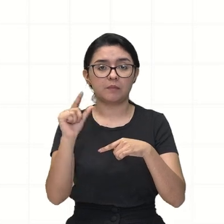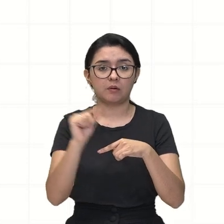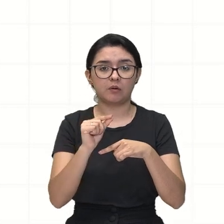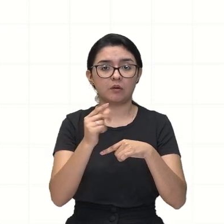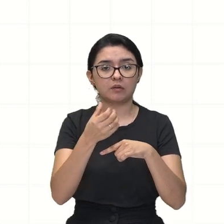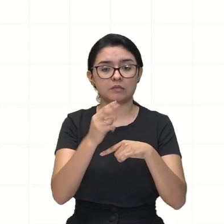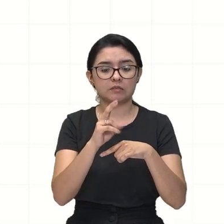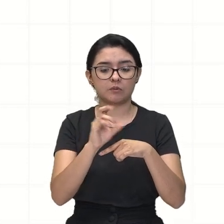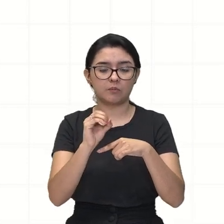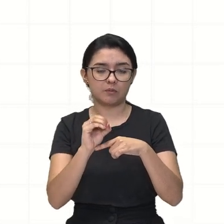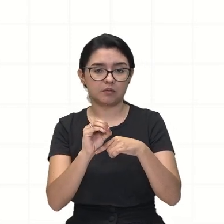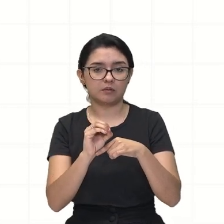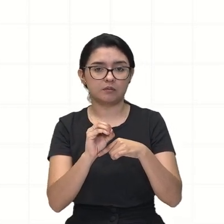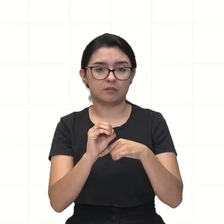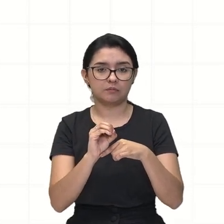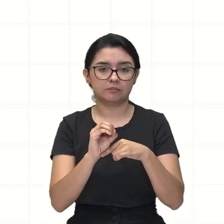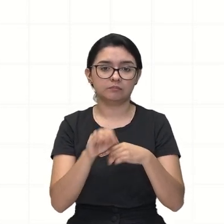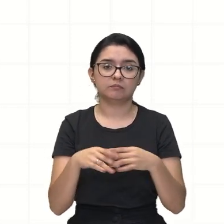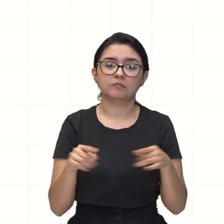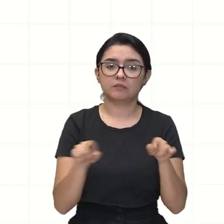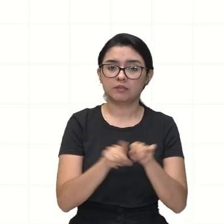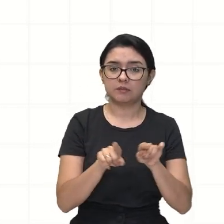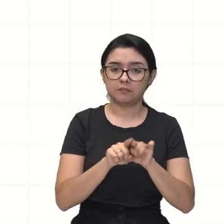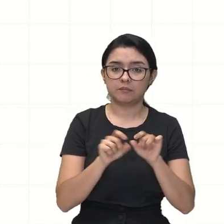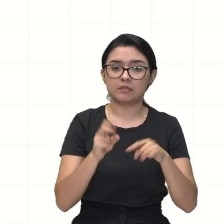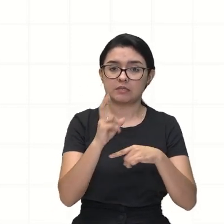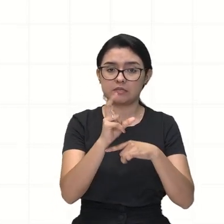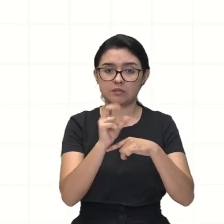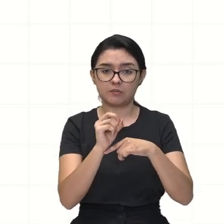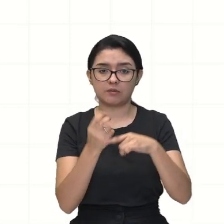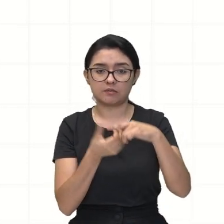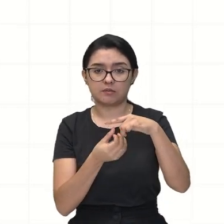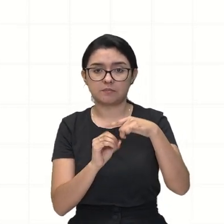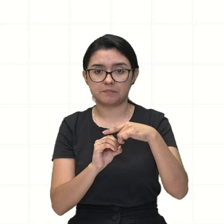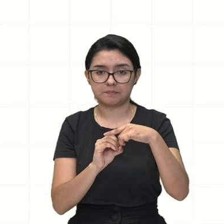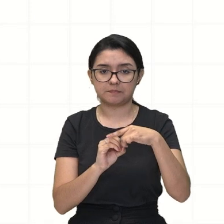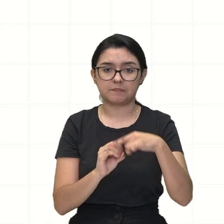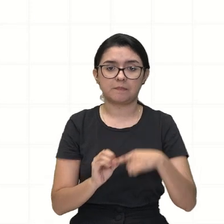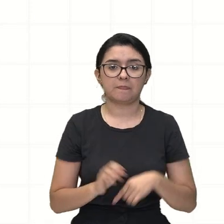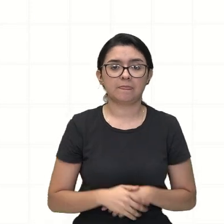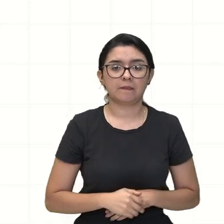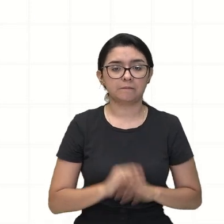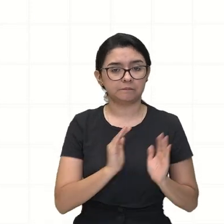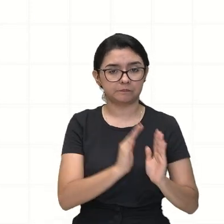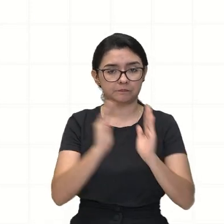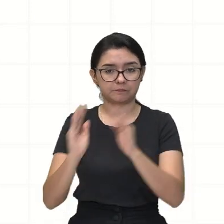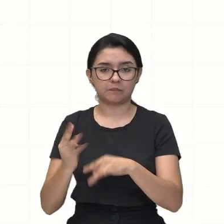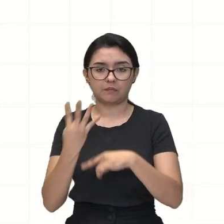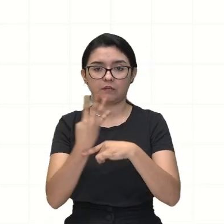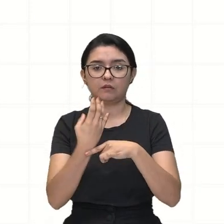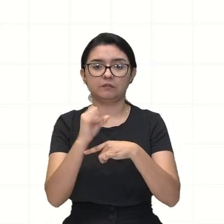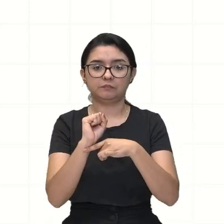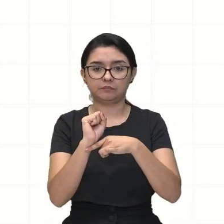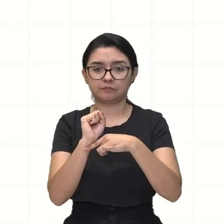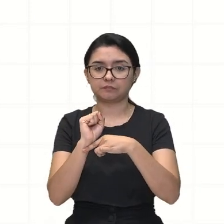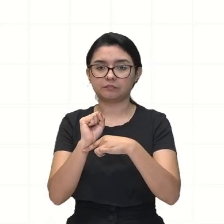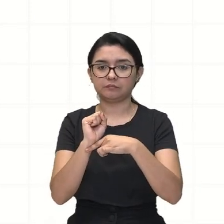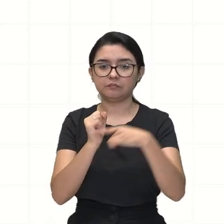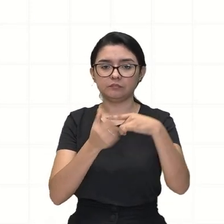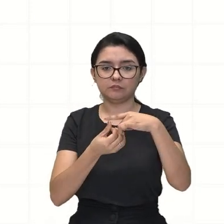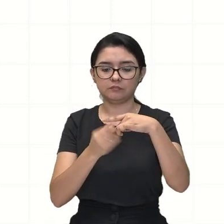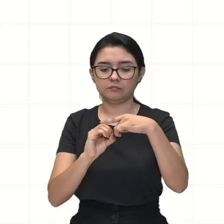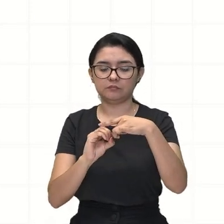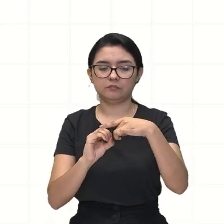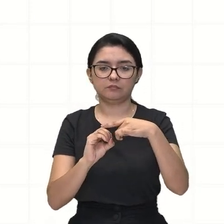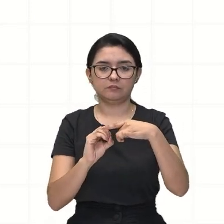Ou poderia escrever da seguinte forma, 50 sobre 60. E aqui, 48 sobre